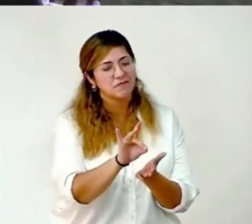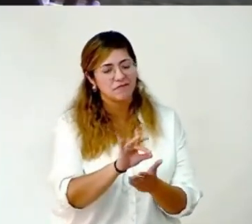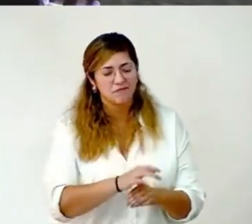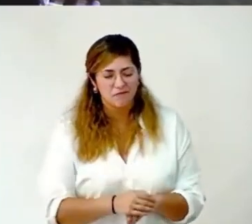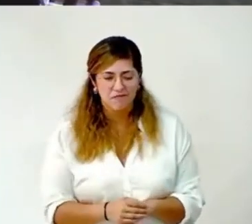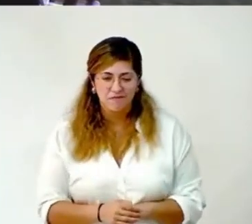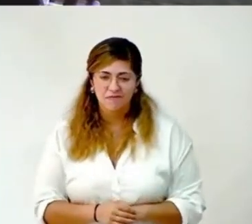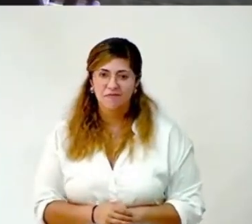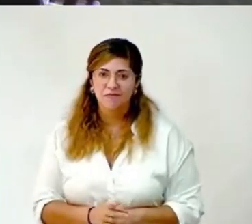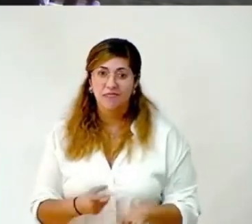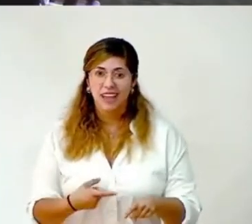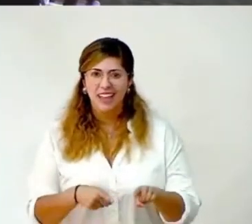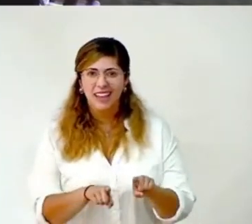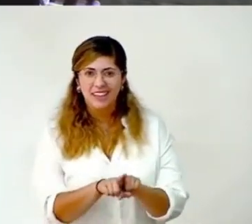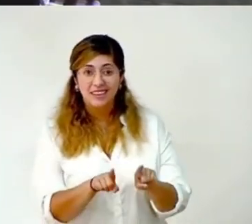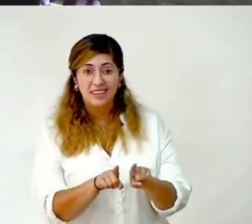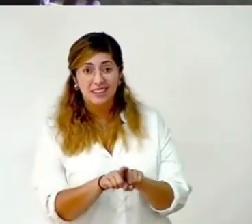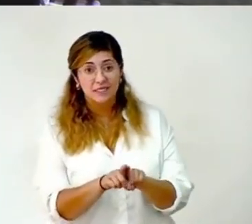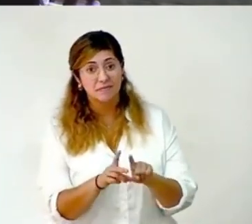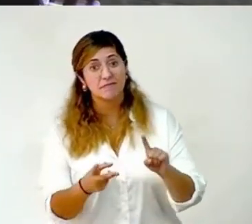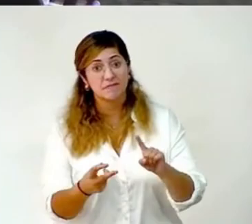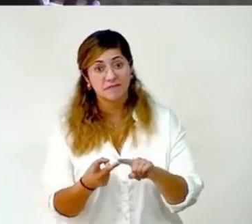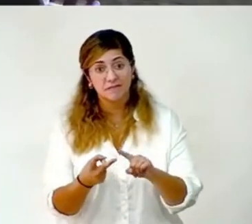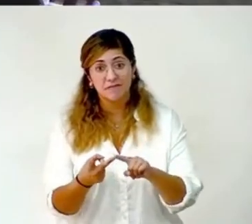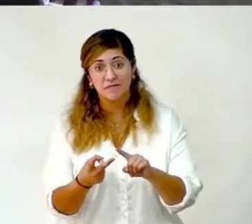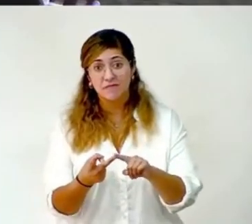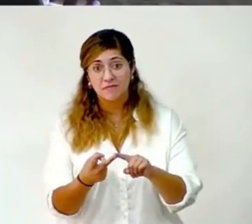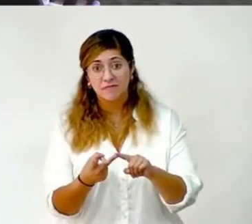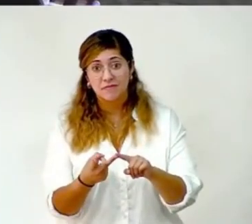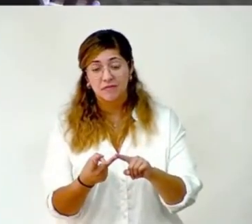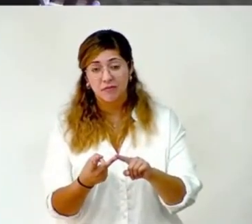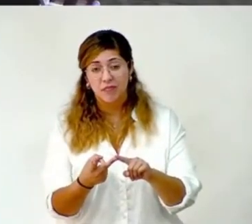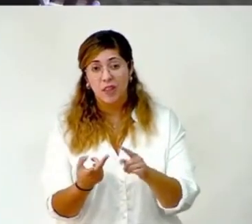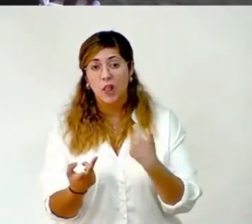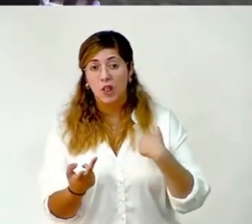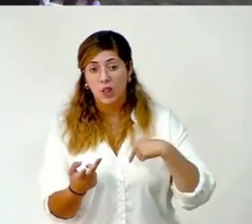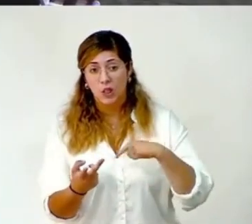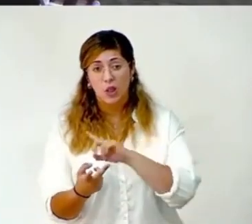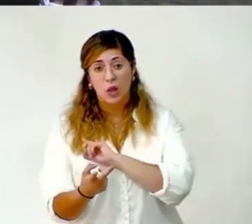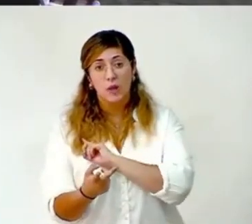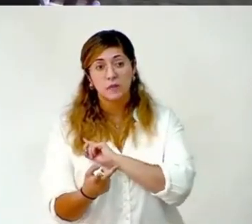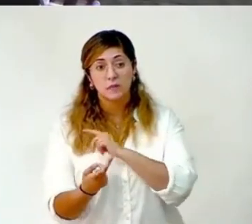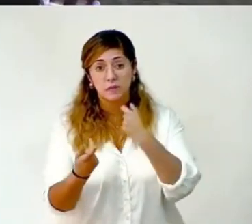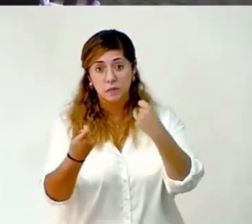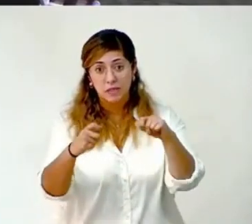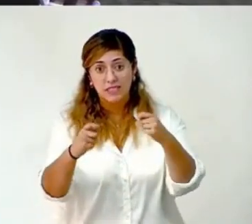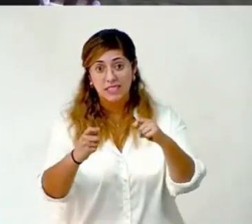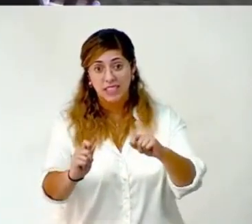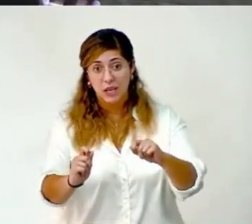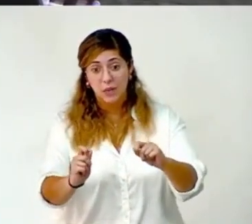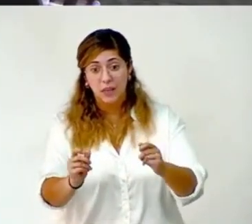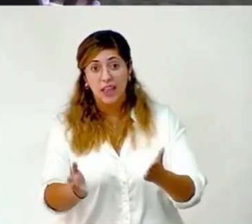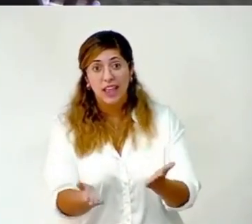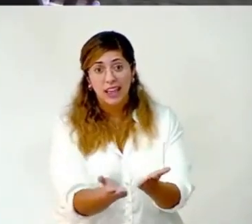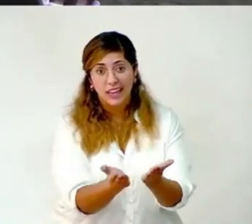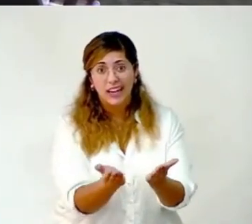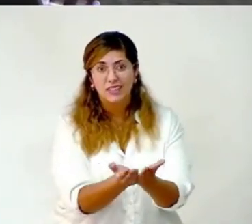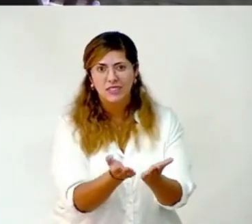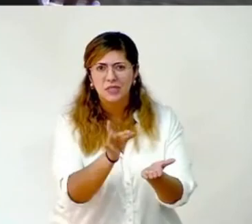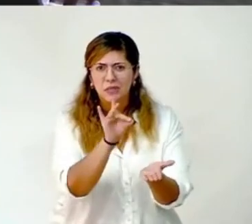Ou seja, essa é uma condição sine qua non, ou sem o qual não faz sentido amar os